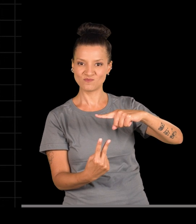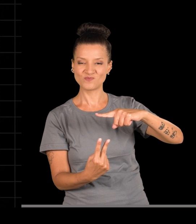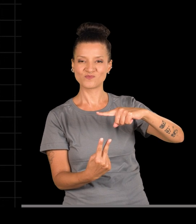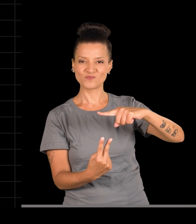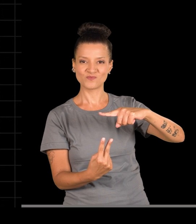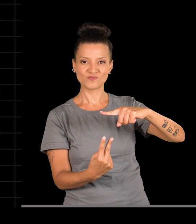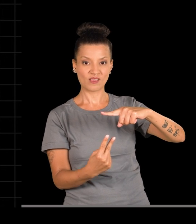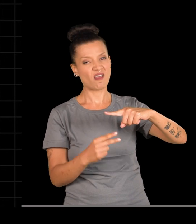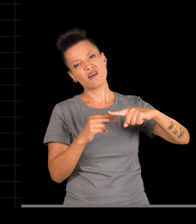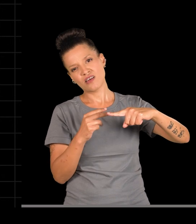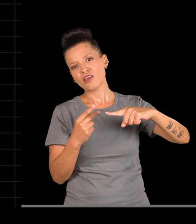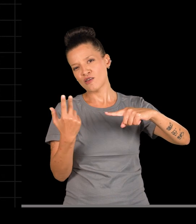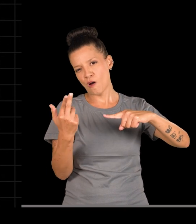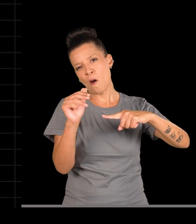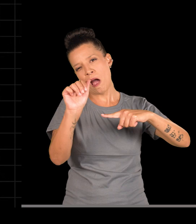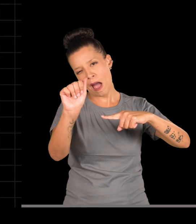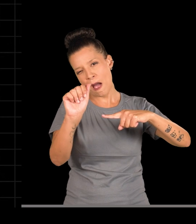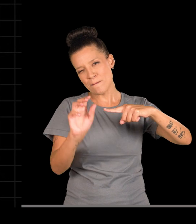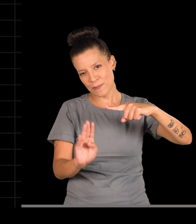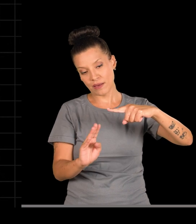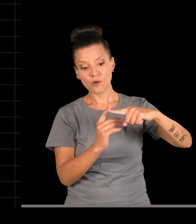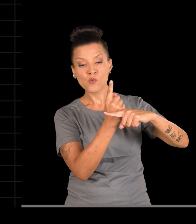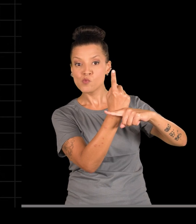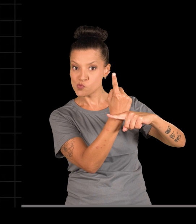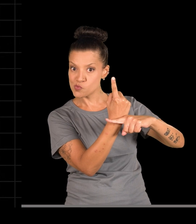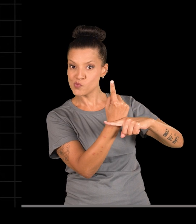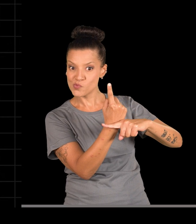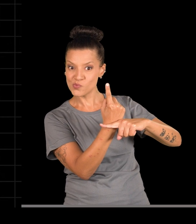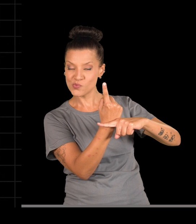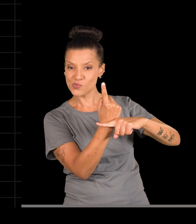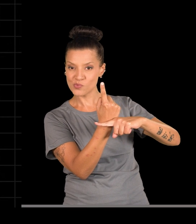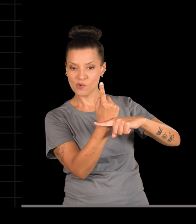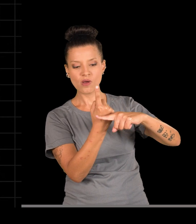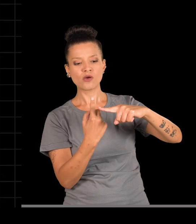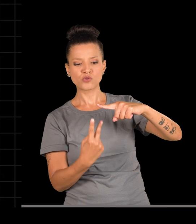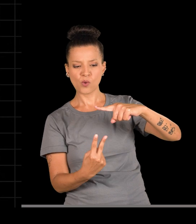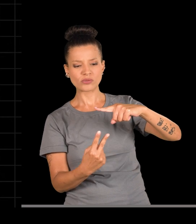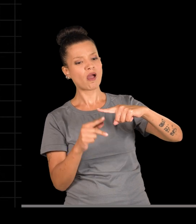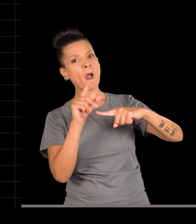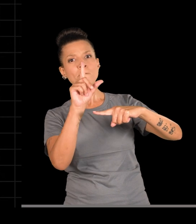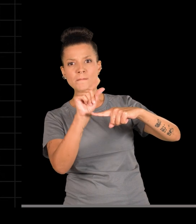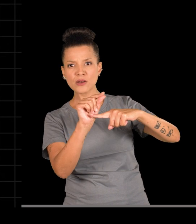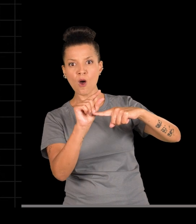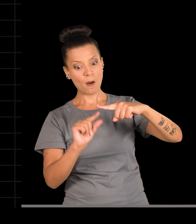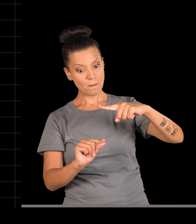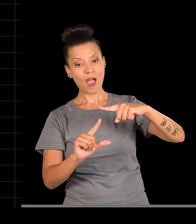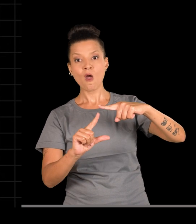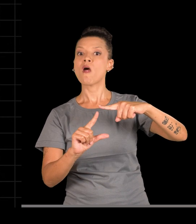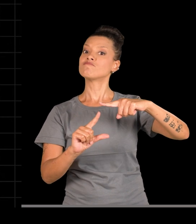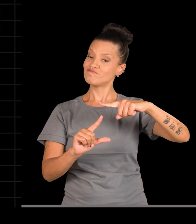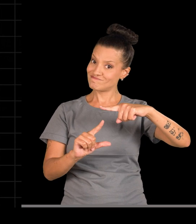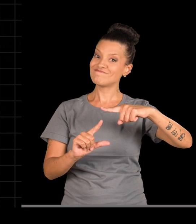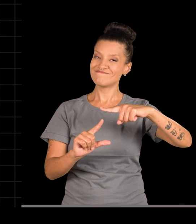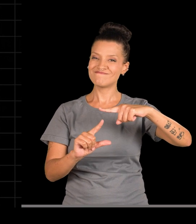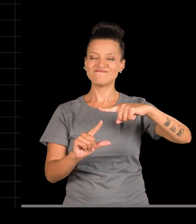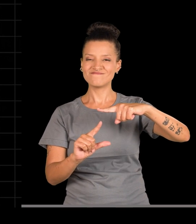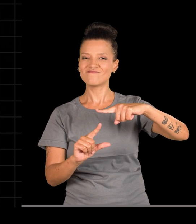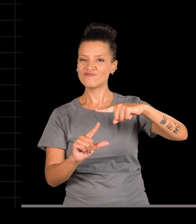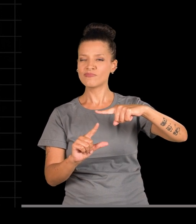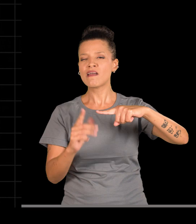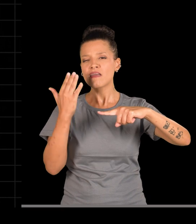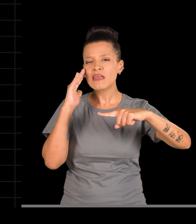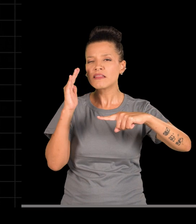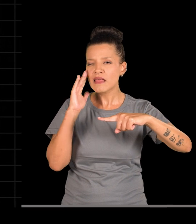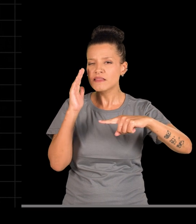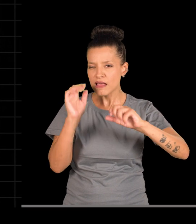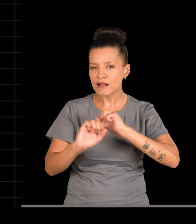papel do A, o 2 está fazendo o papel do B. Você percebe exatamente aqui que o A, esse número que está aqui em cima, é menor que o B, esse número que está aqui embaixo. Para